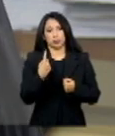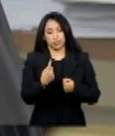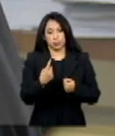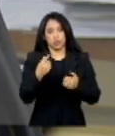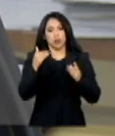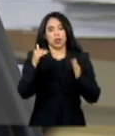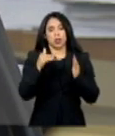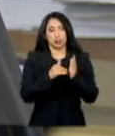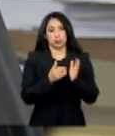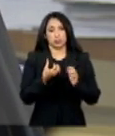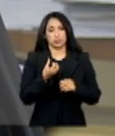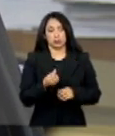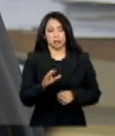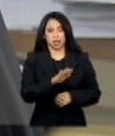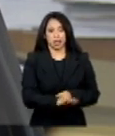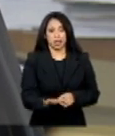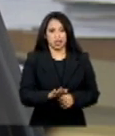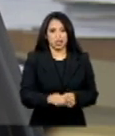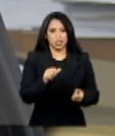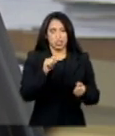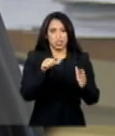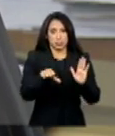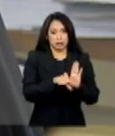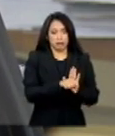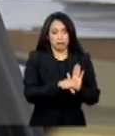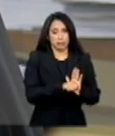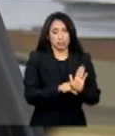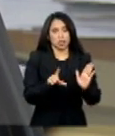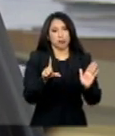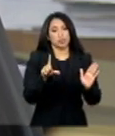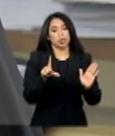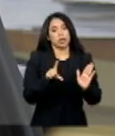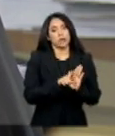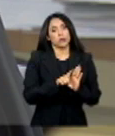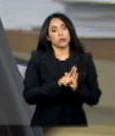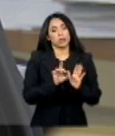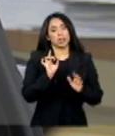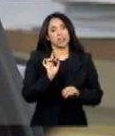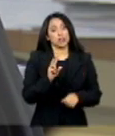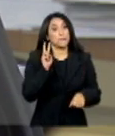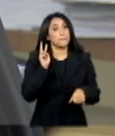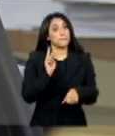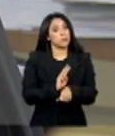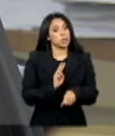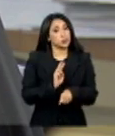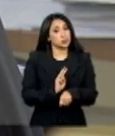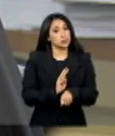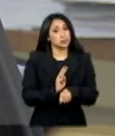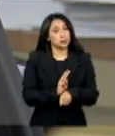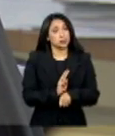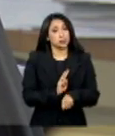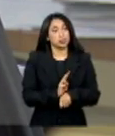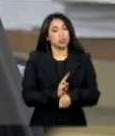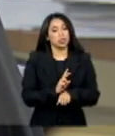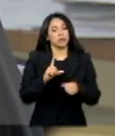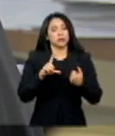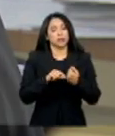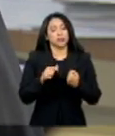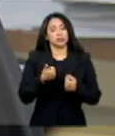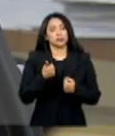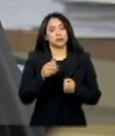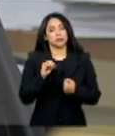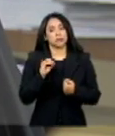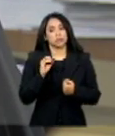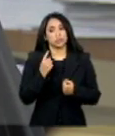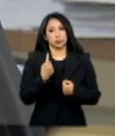criança que comete ato infracional a legislação prevê apenas a aplicação de medidas de proteção na forma do artigo 101